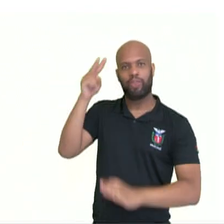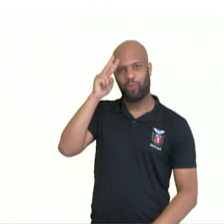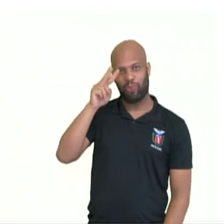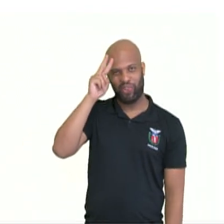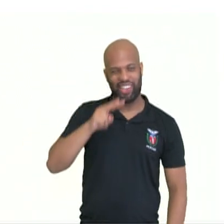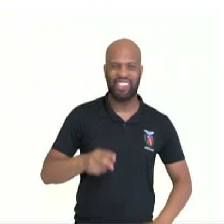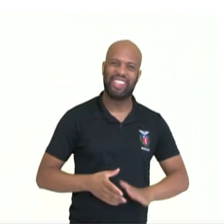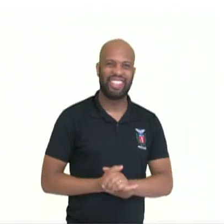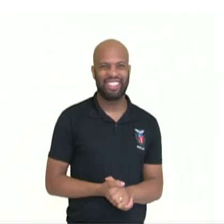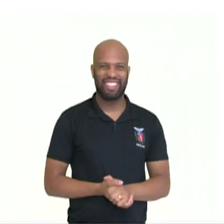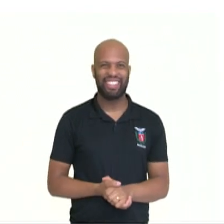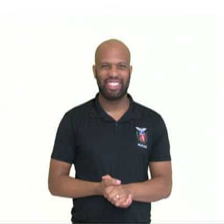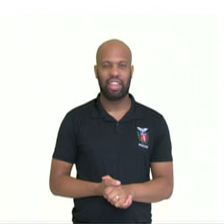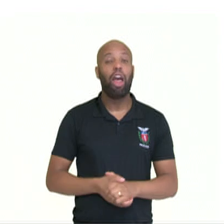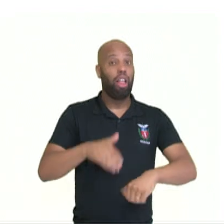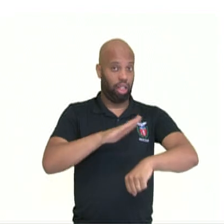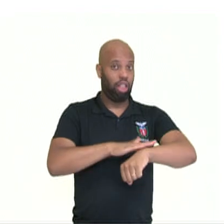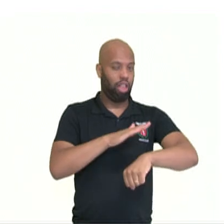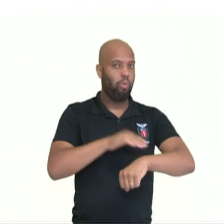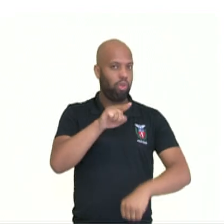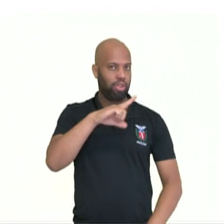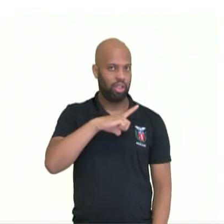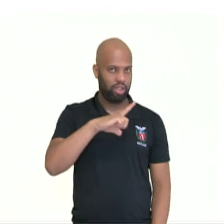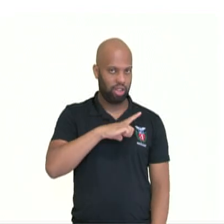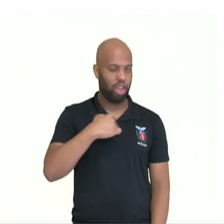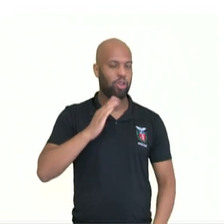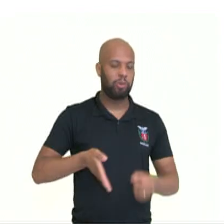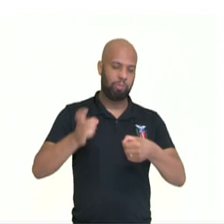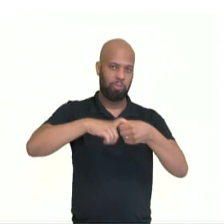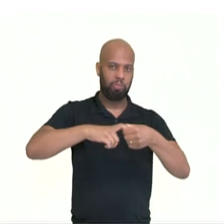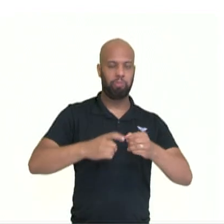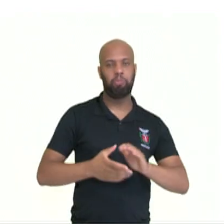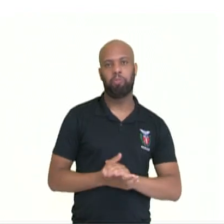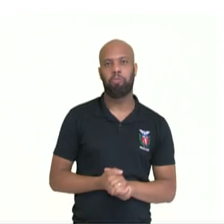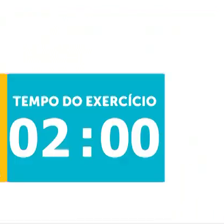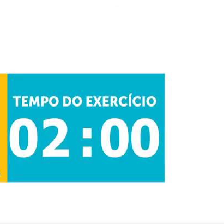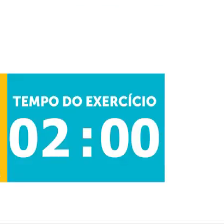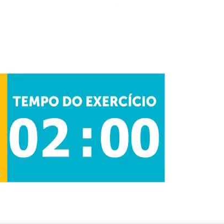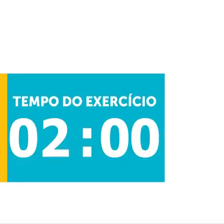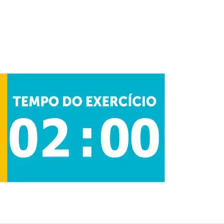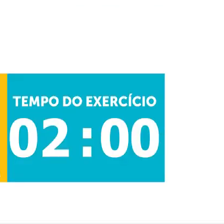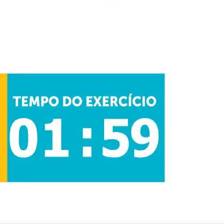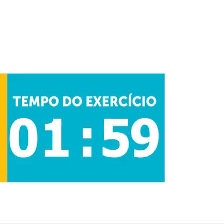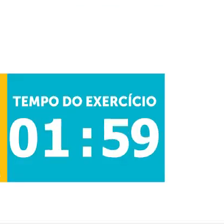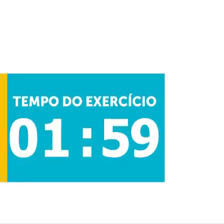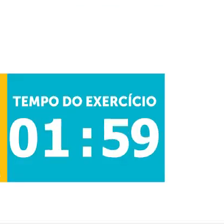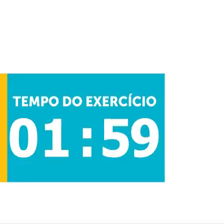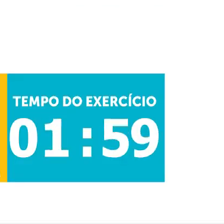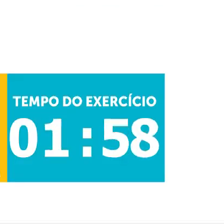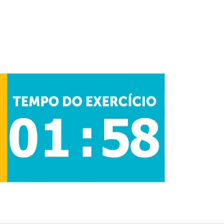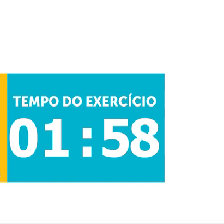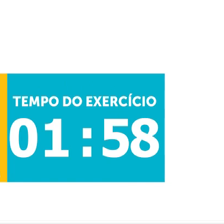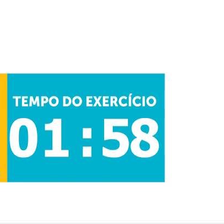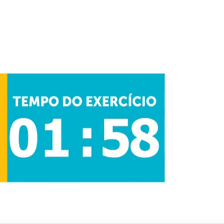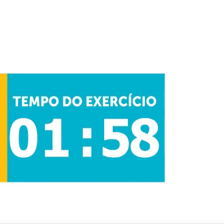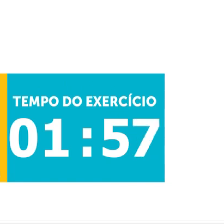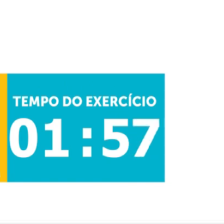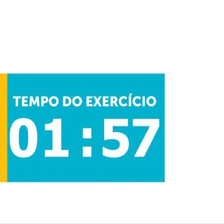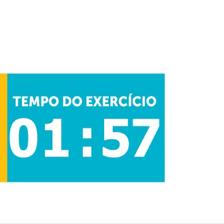tensão. O momento em que não se sabe exatamente qual será o desfecho, criando várias